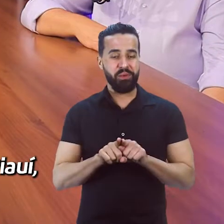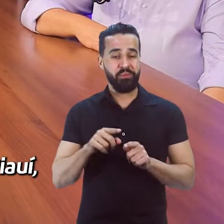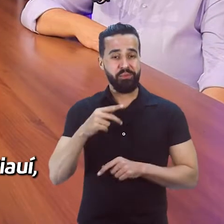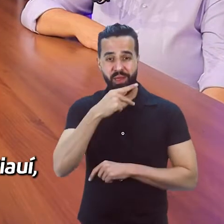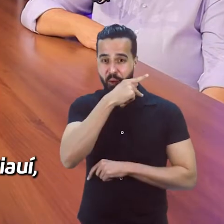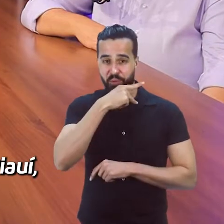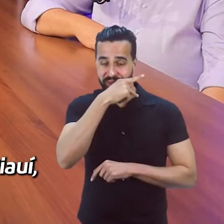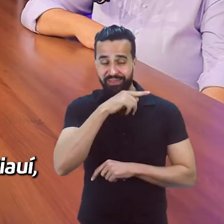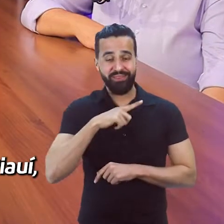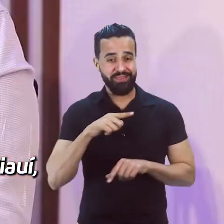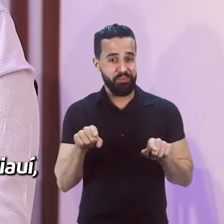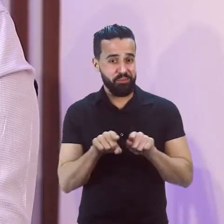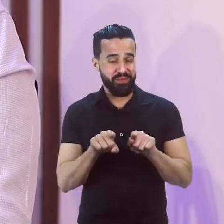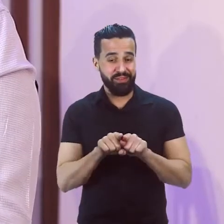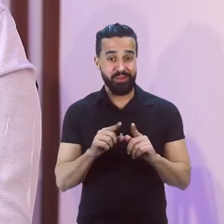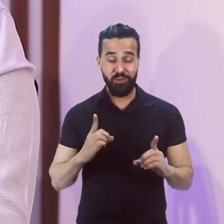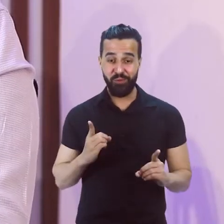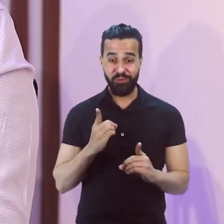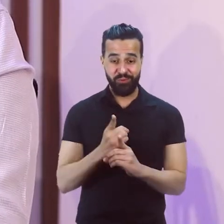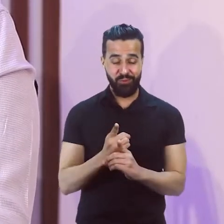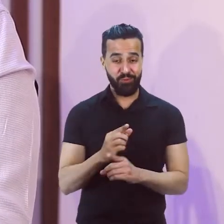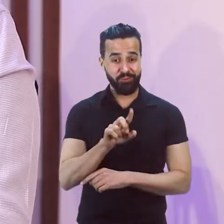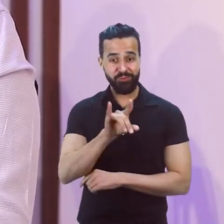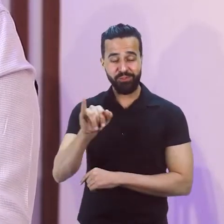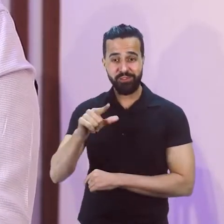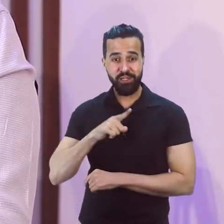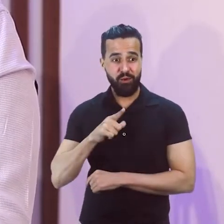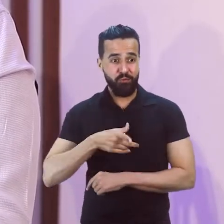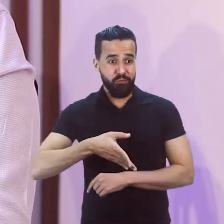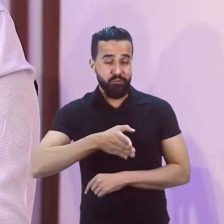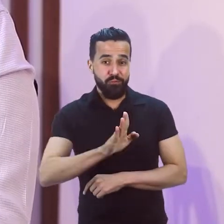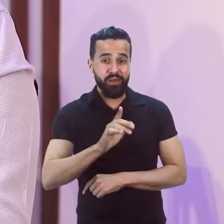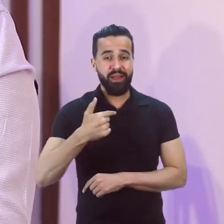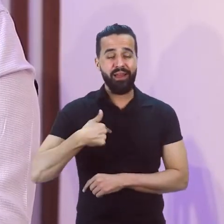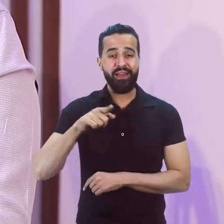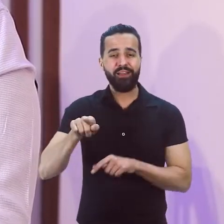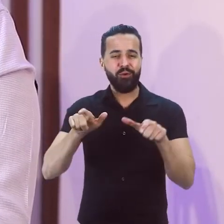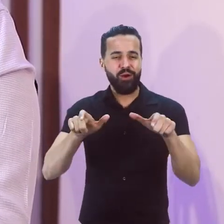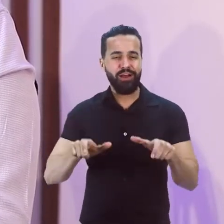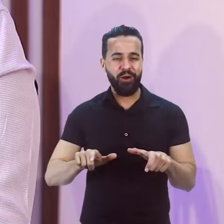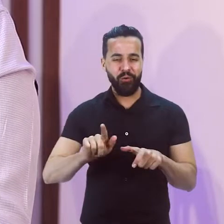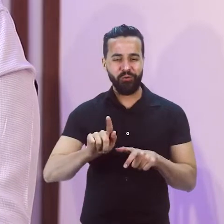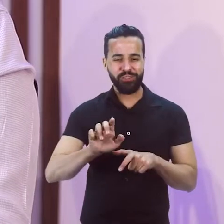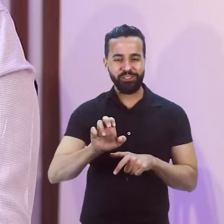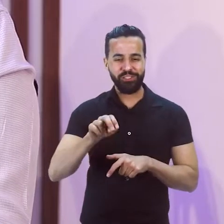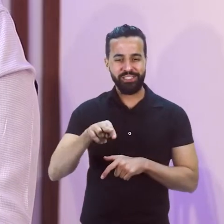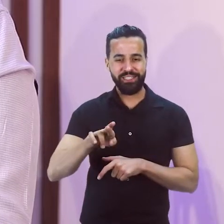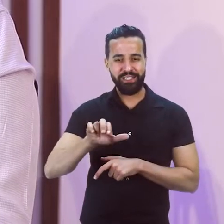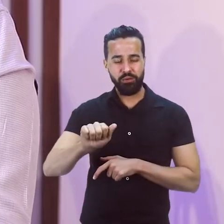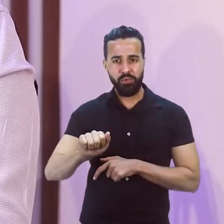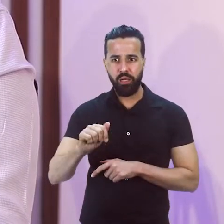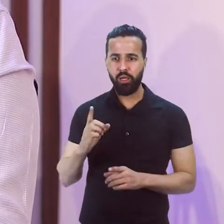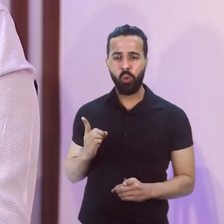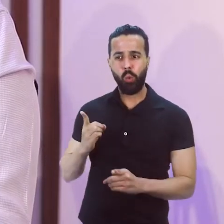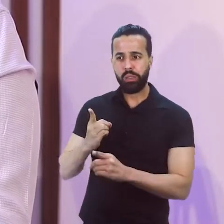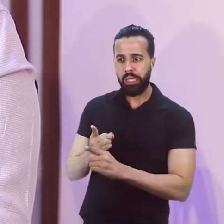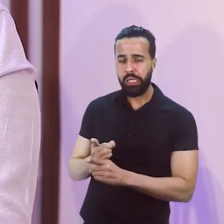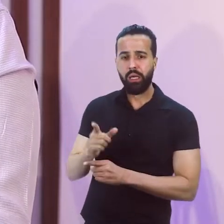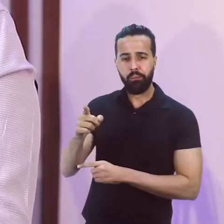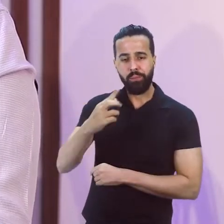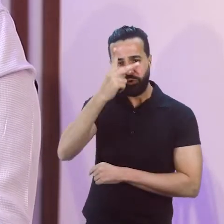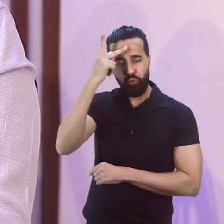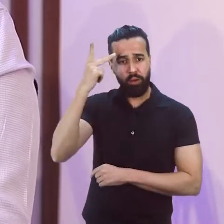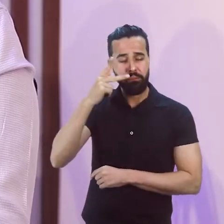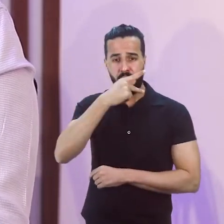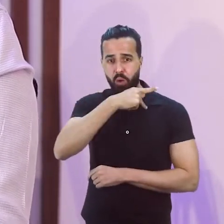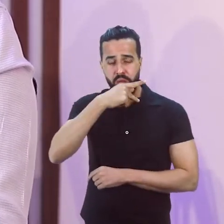um piauiense? Eu encontrei um piauiense, uma vez que eu estive na ONU, lá em Genebra, encontrei um piauiense trabalhando lá na sede da ONU. Já